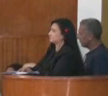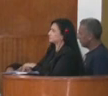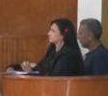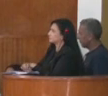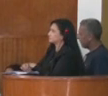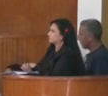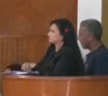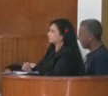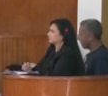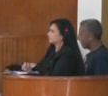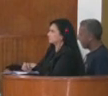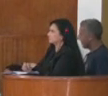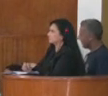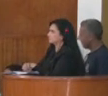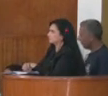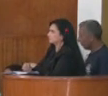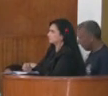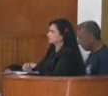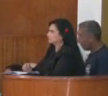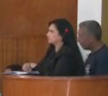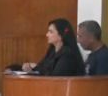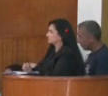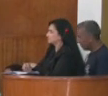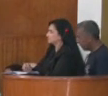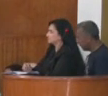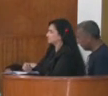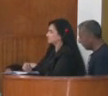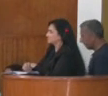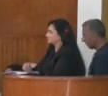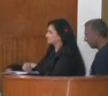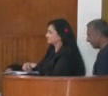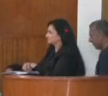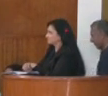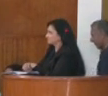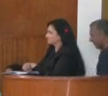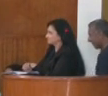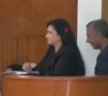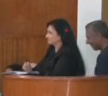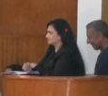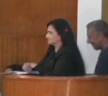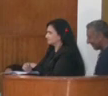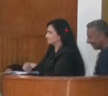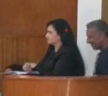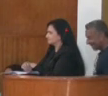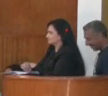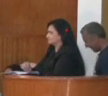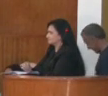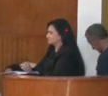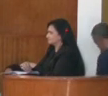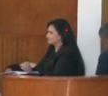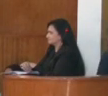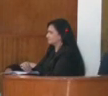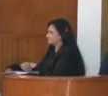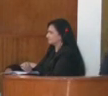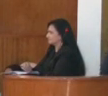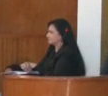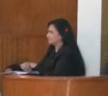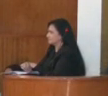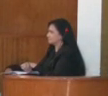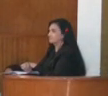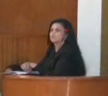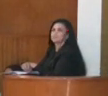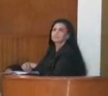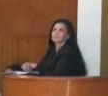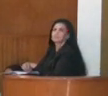Conseguimos fazer um trabalho que tornou Volta Redonda referência na assistência social, não só no estado do Rio, mas em todo o